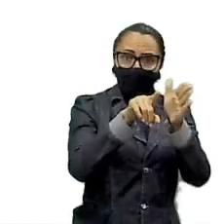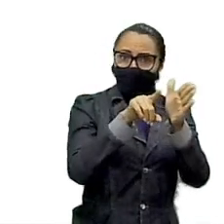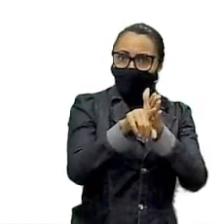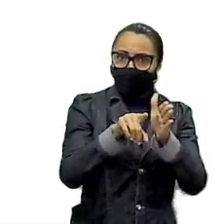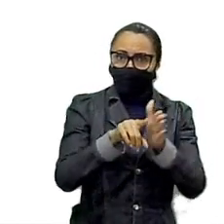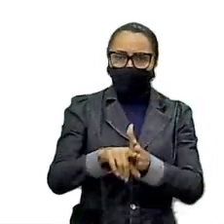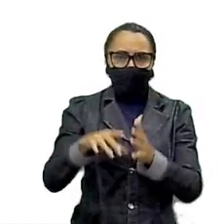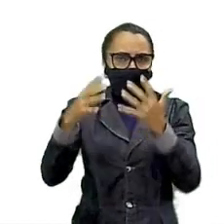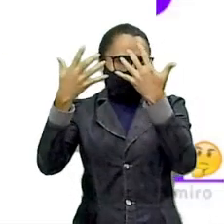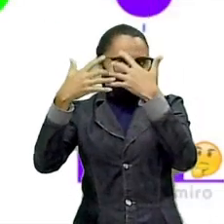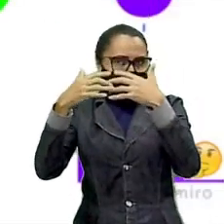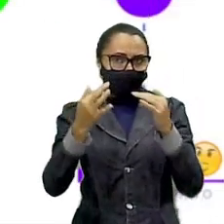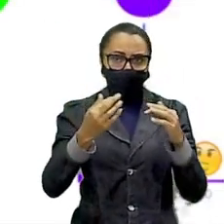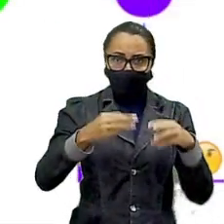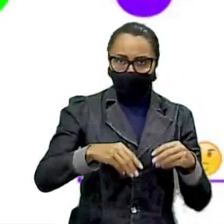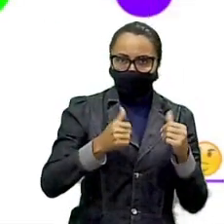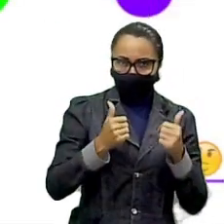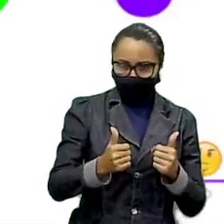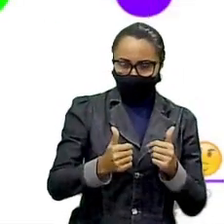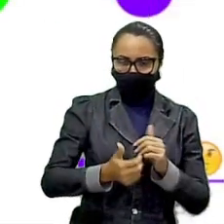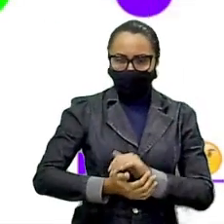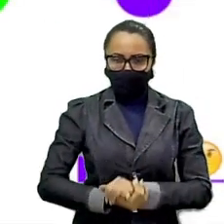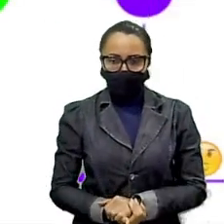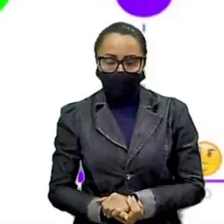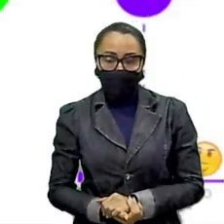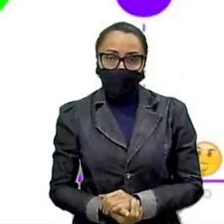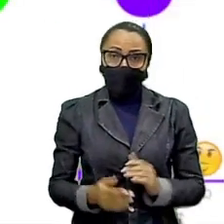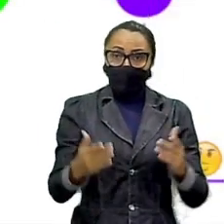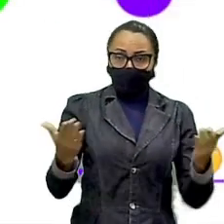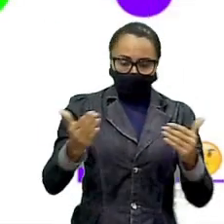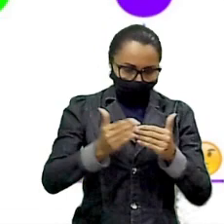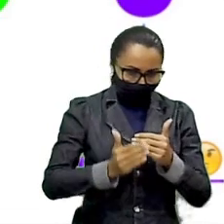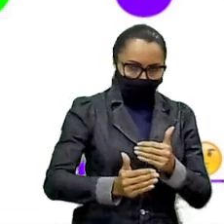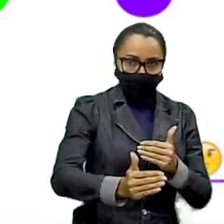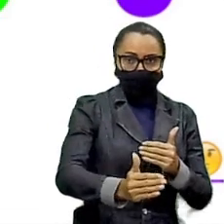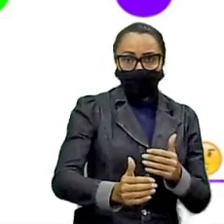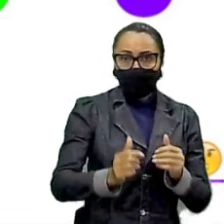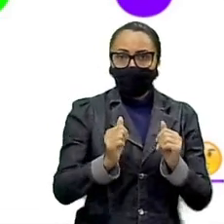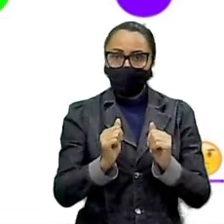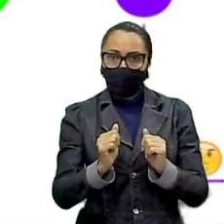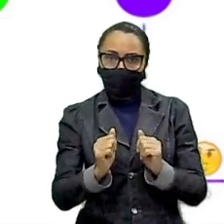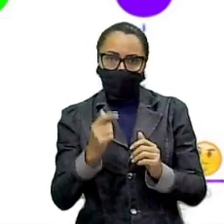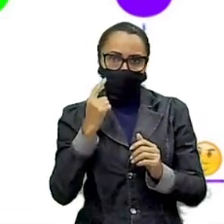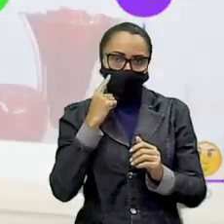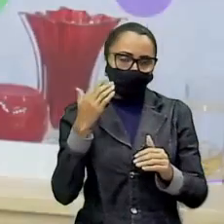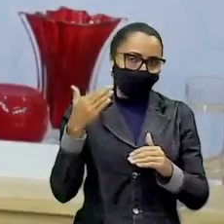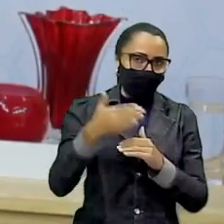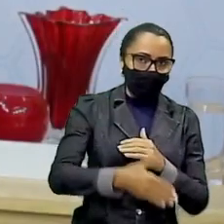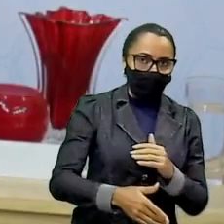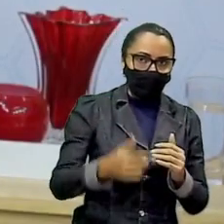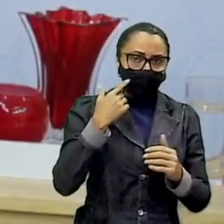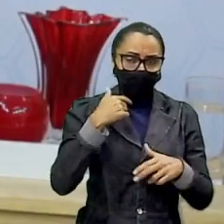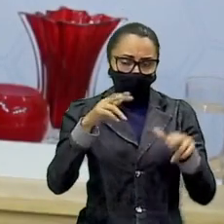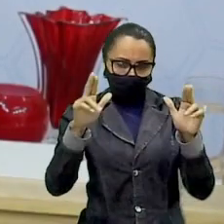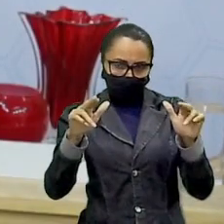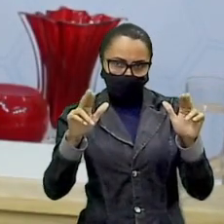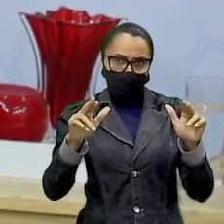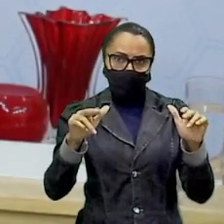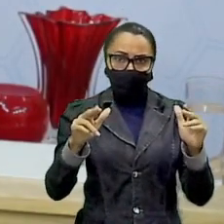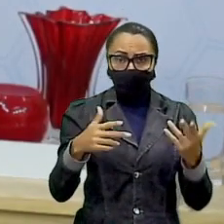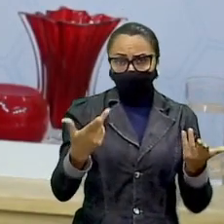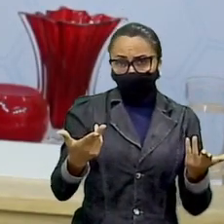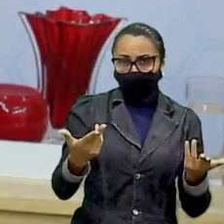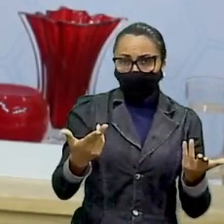uma reflexão final. E aí, para a gente poder começar, antes de a gente entrar propriamente dito